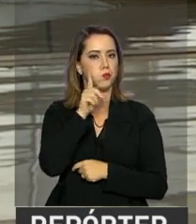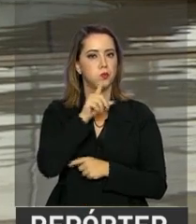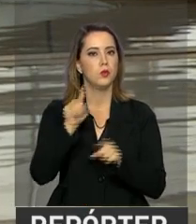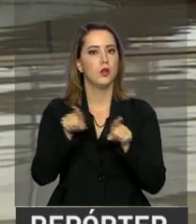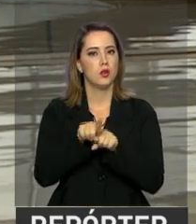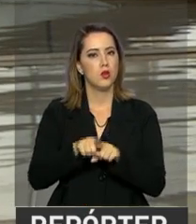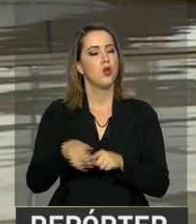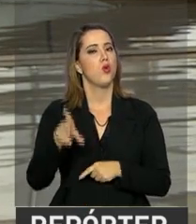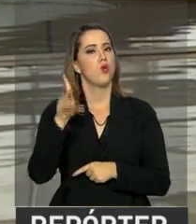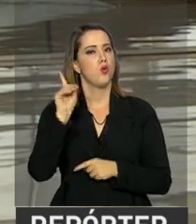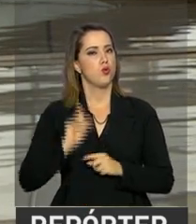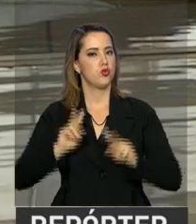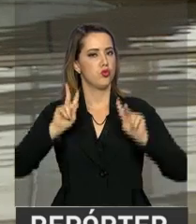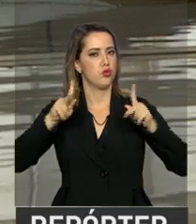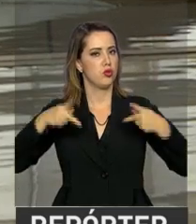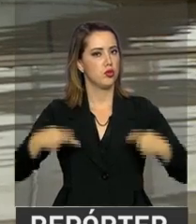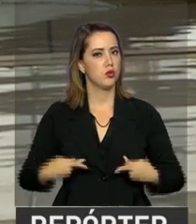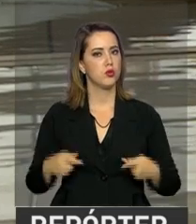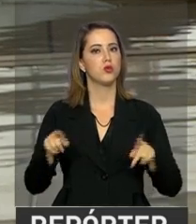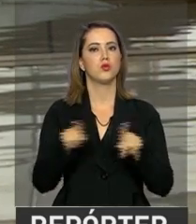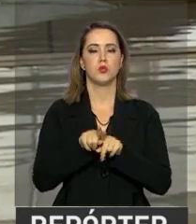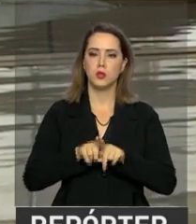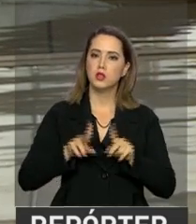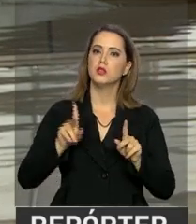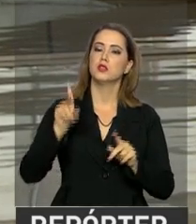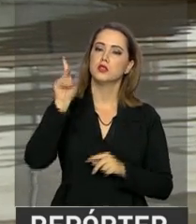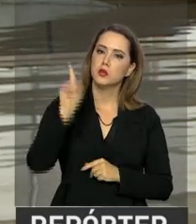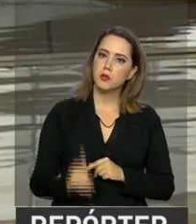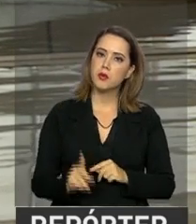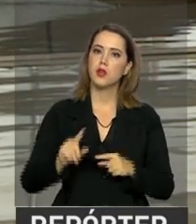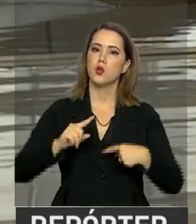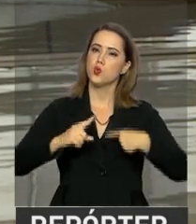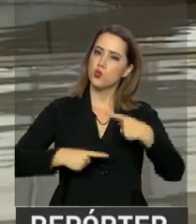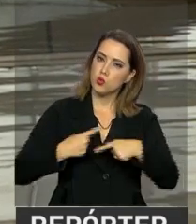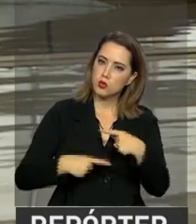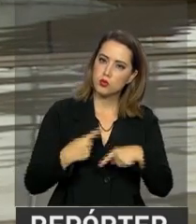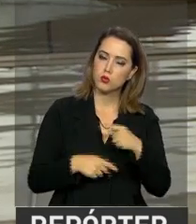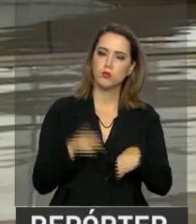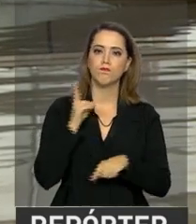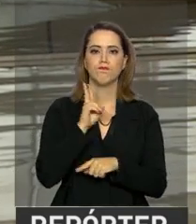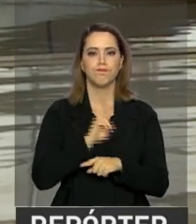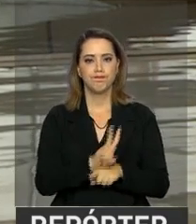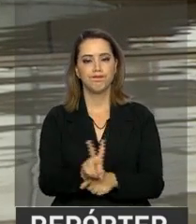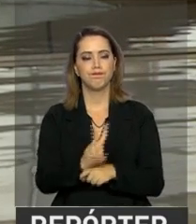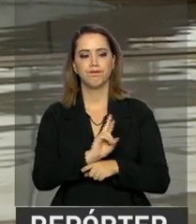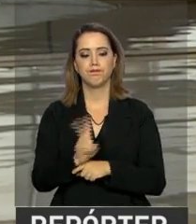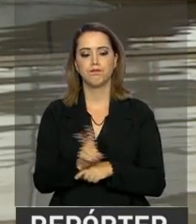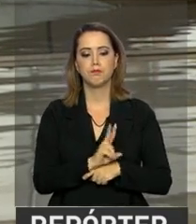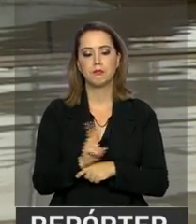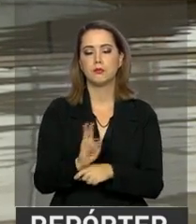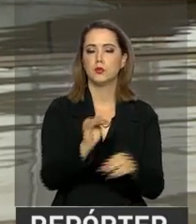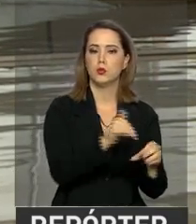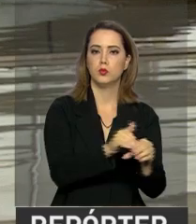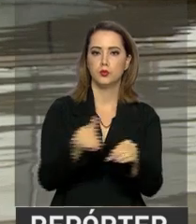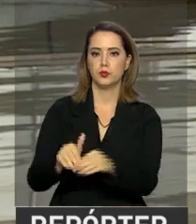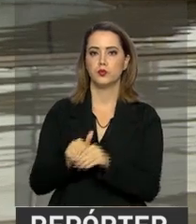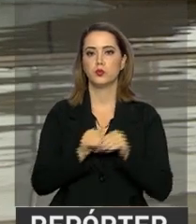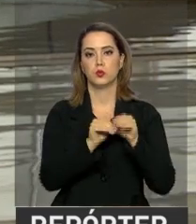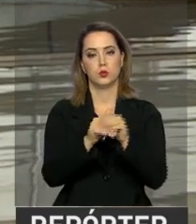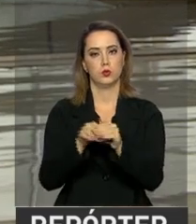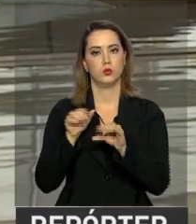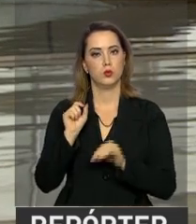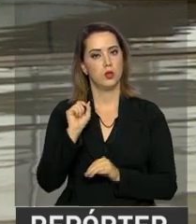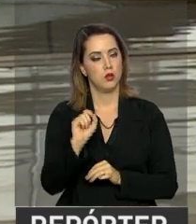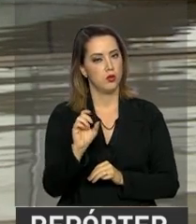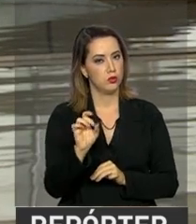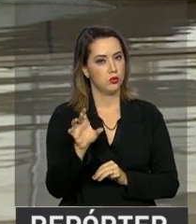os direitos políticos, bem como atua como uma instituição observadora em eleições gerais, principalmente em